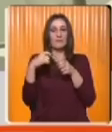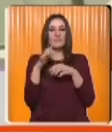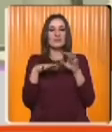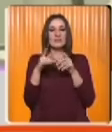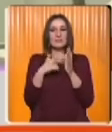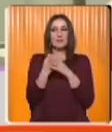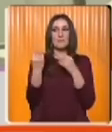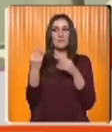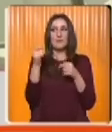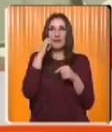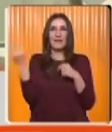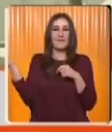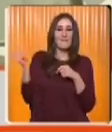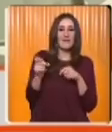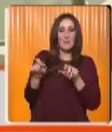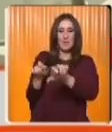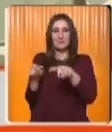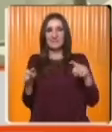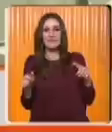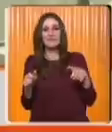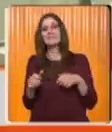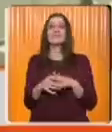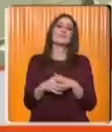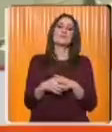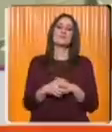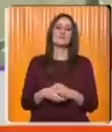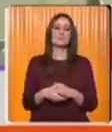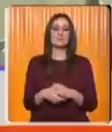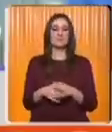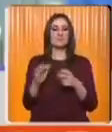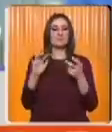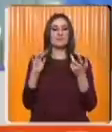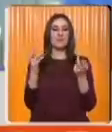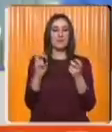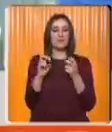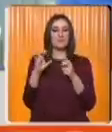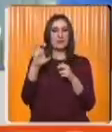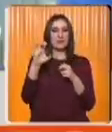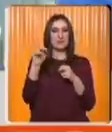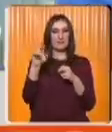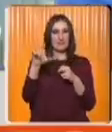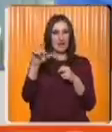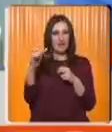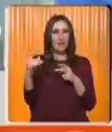com receio que alguém abra a porta da casa. O problema da Carla